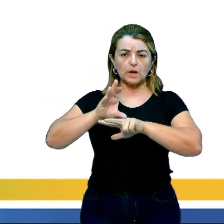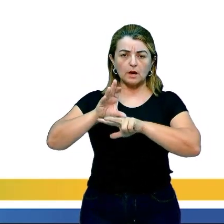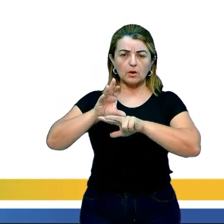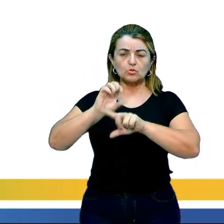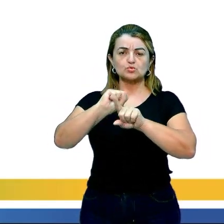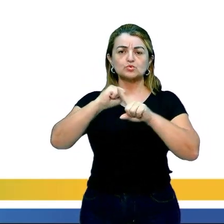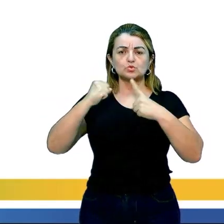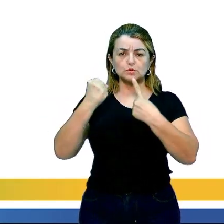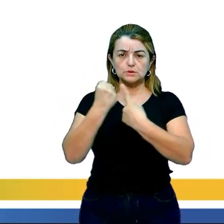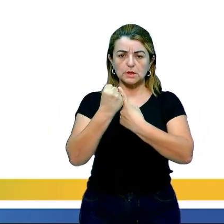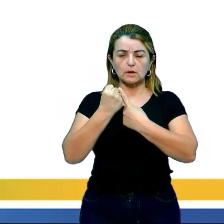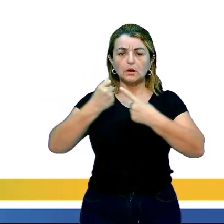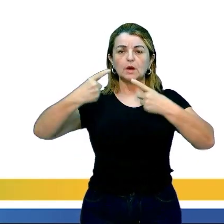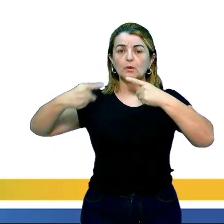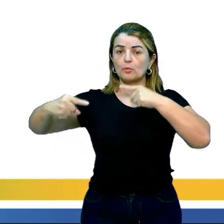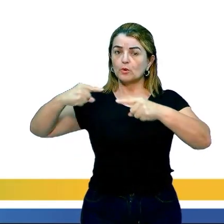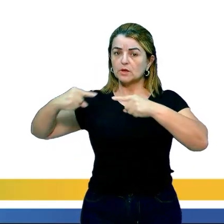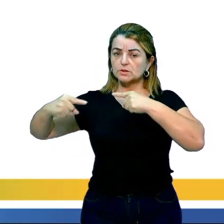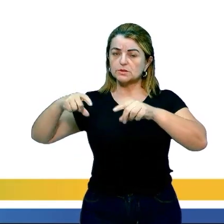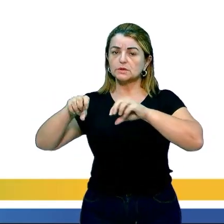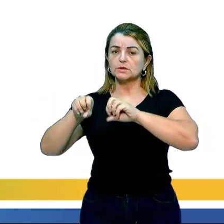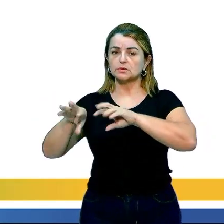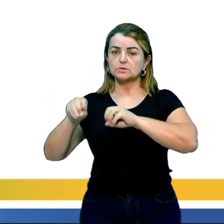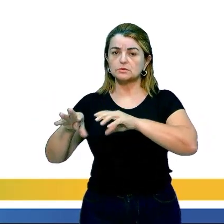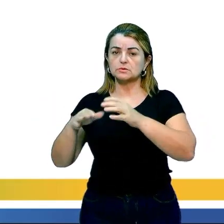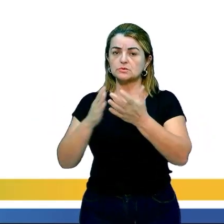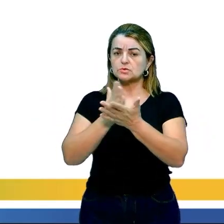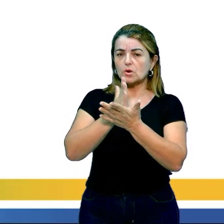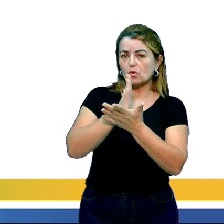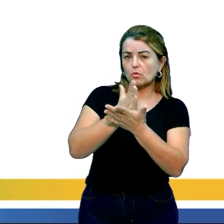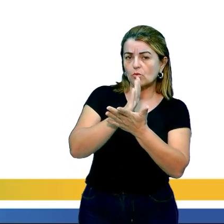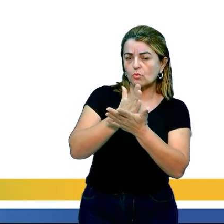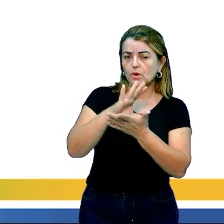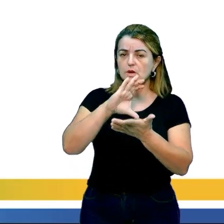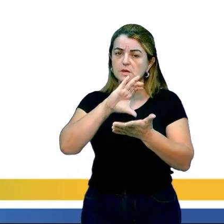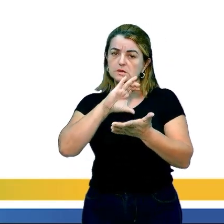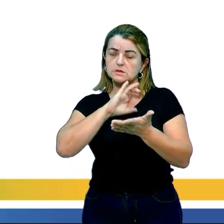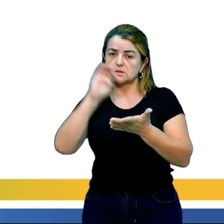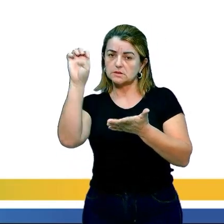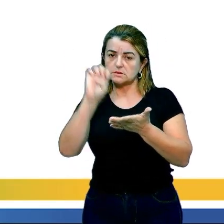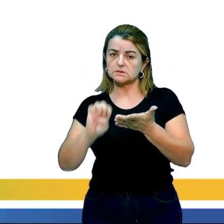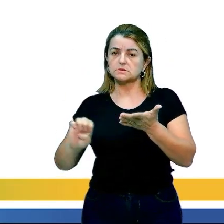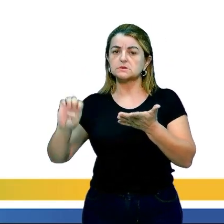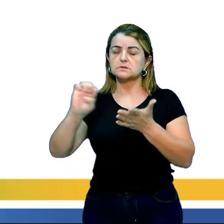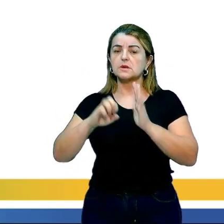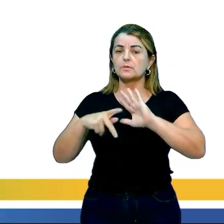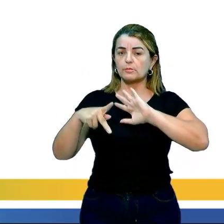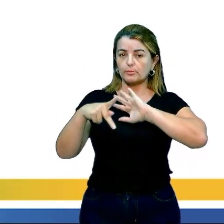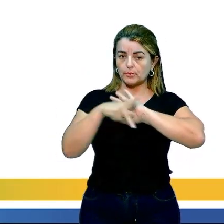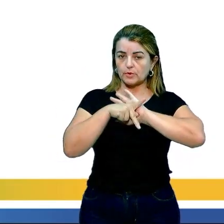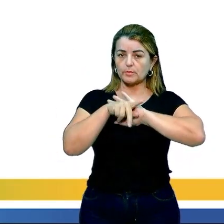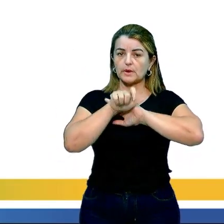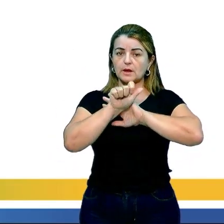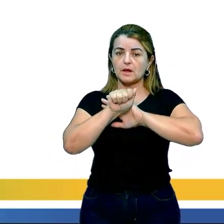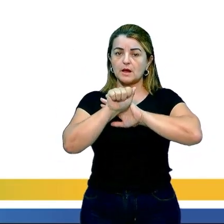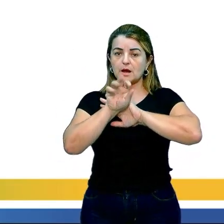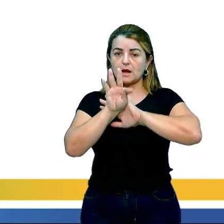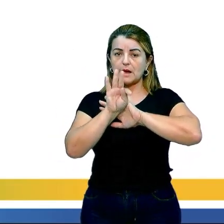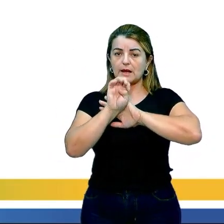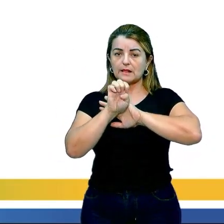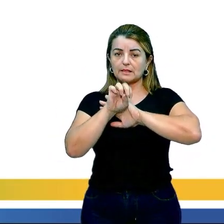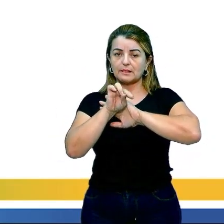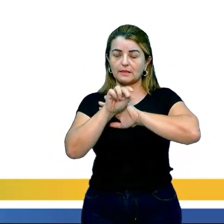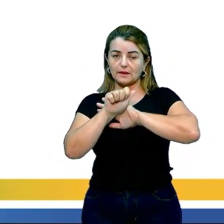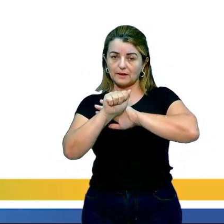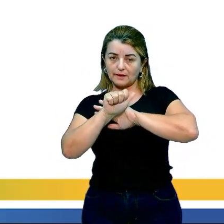social política e Educacional de algumas cidades-estados Mais especificamente Atenas e